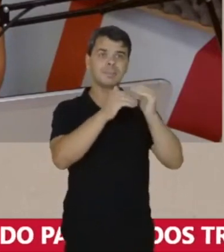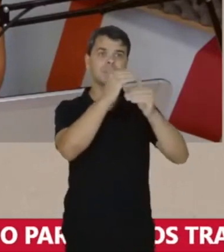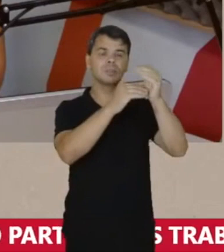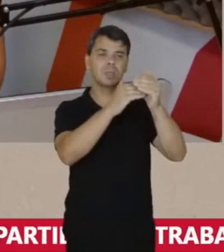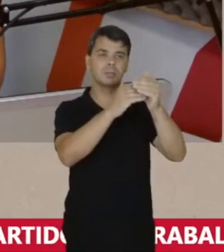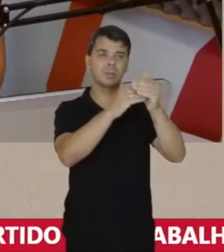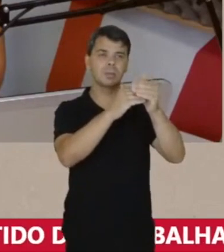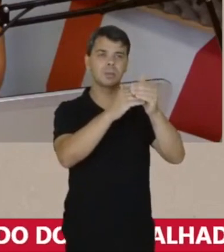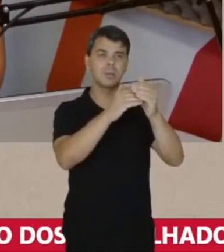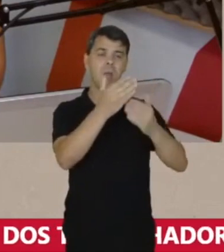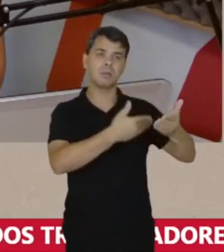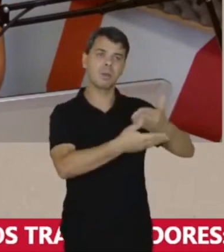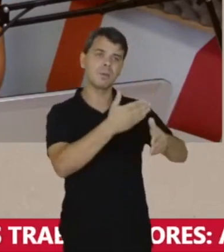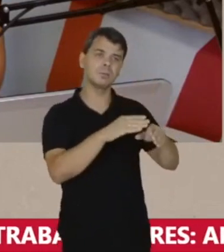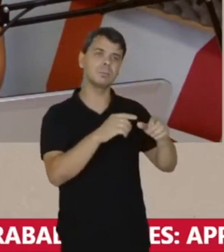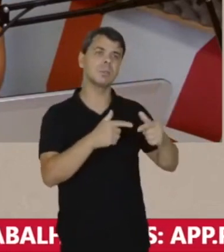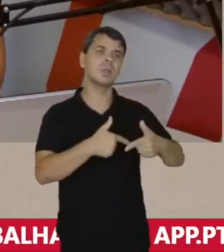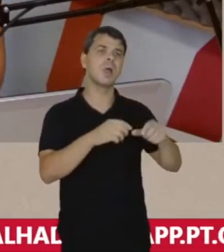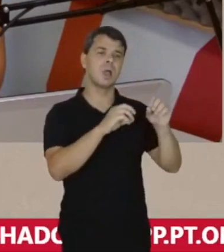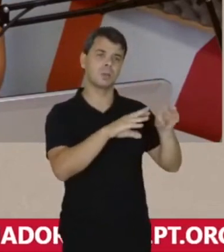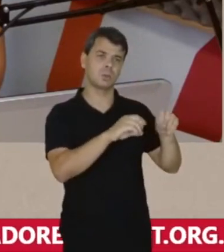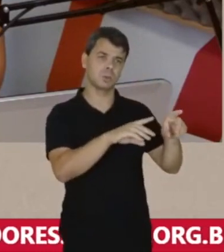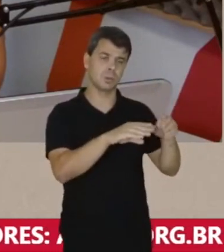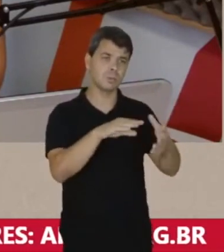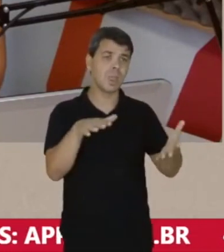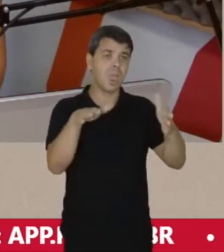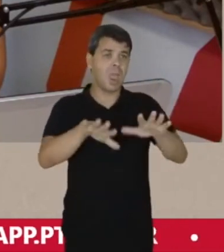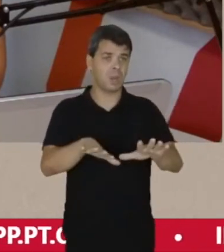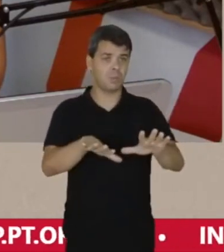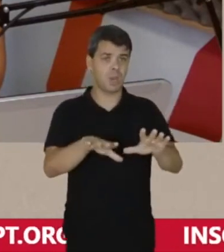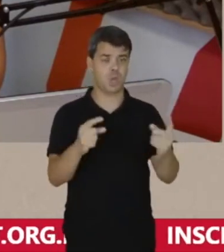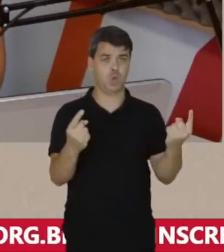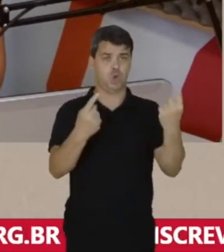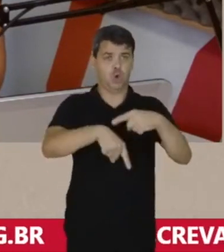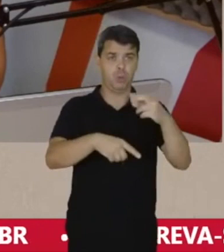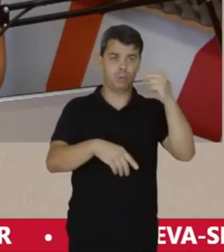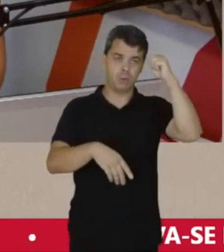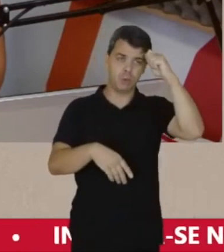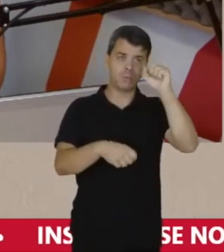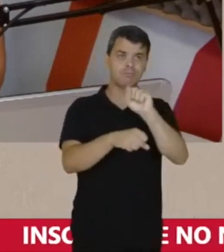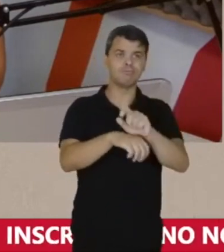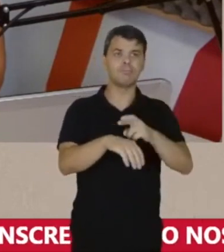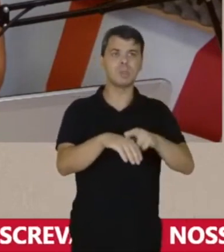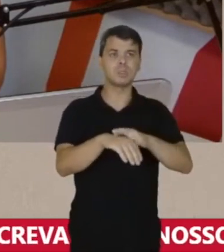da educação nesta luta pela inclusão e contra o racismo que é estrutural?